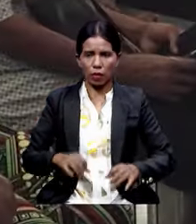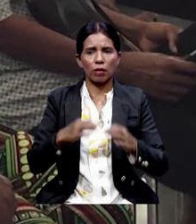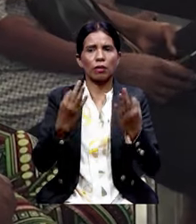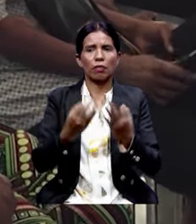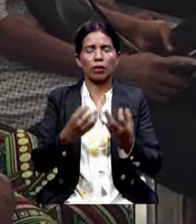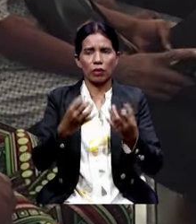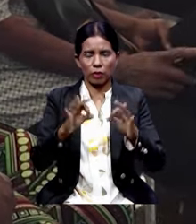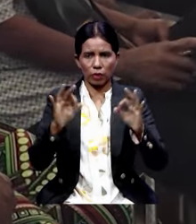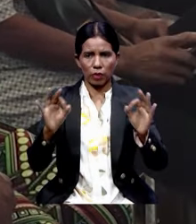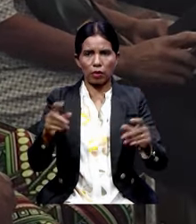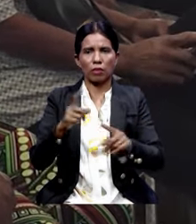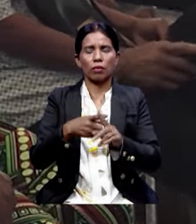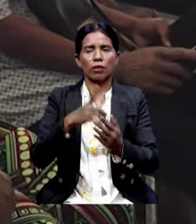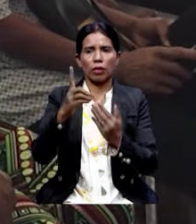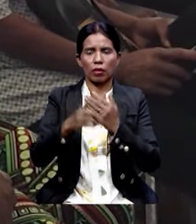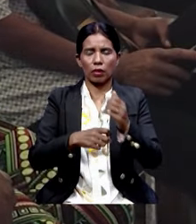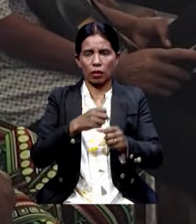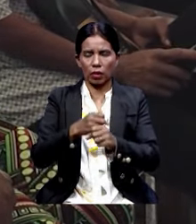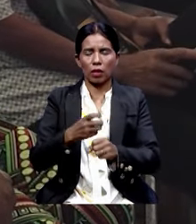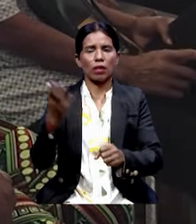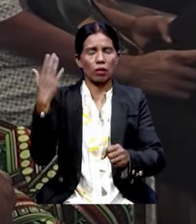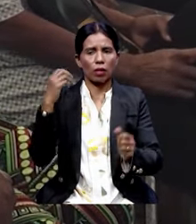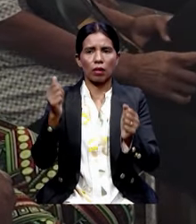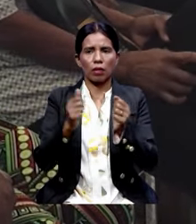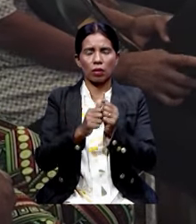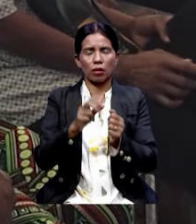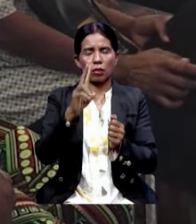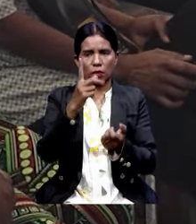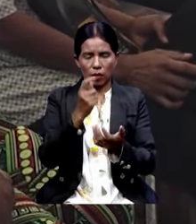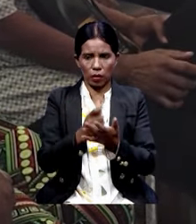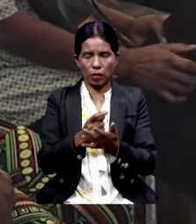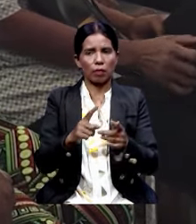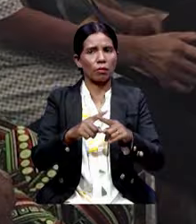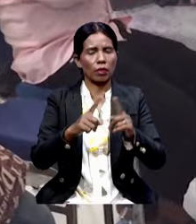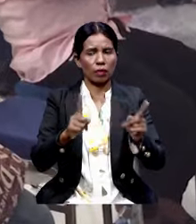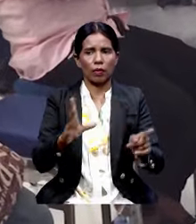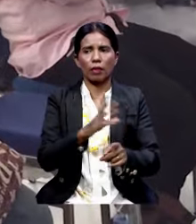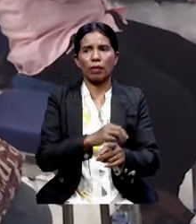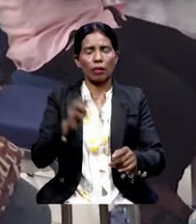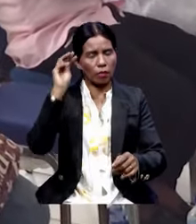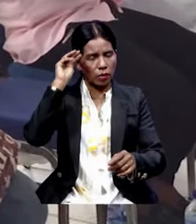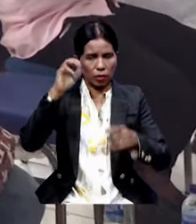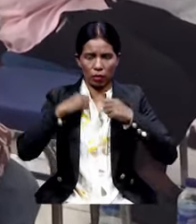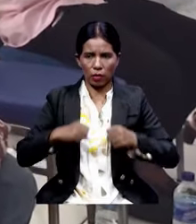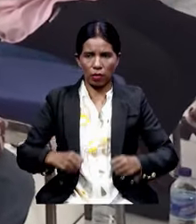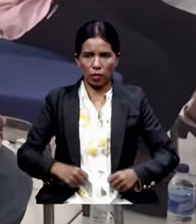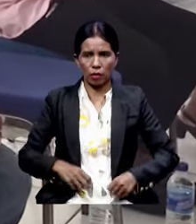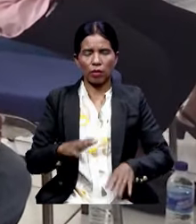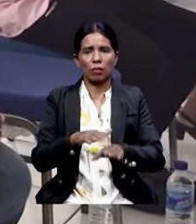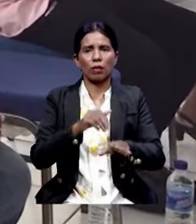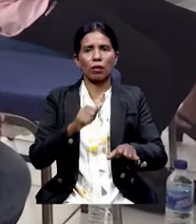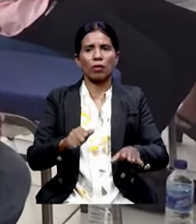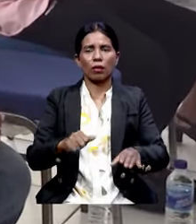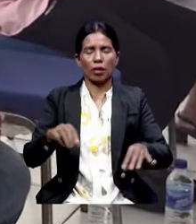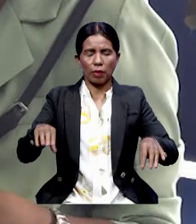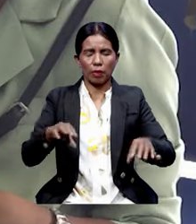termina contrato e a fulan dezembro Tinankotuk a muito criou um recém mas be foi na lais ne Ministério Saúde halorei recrutamento